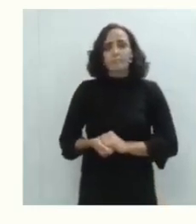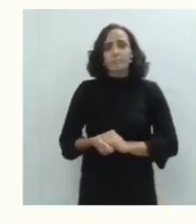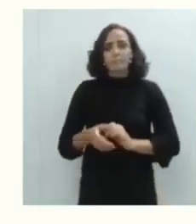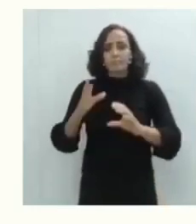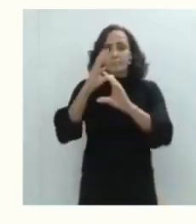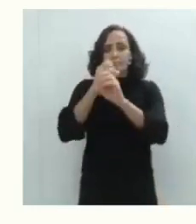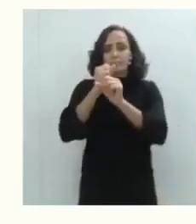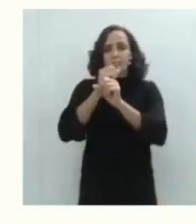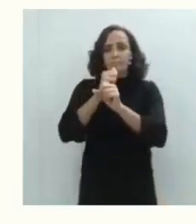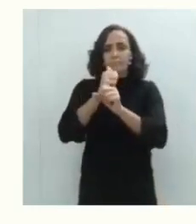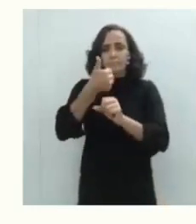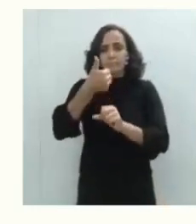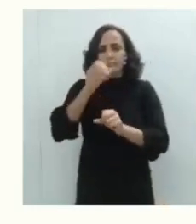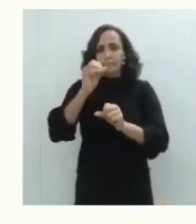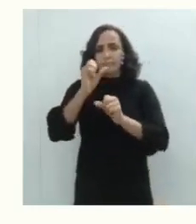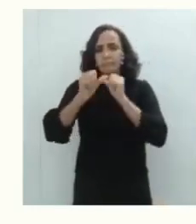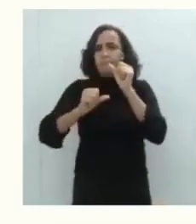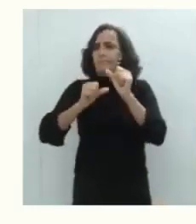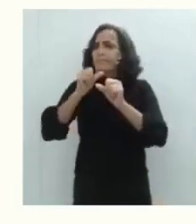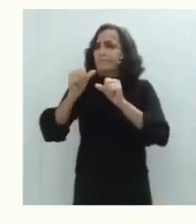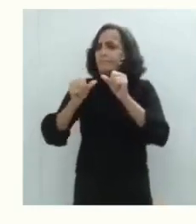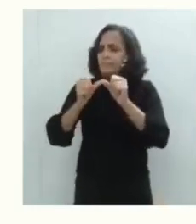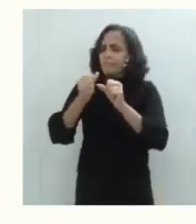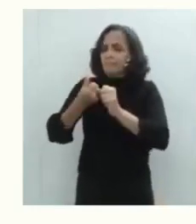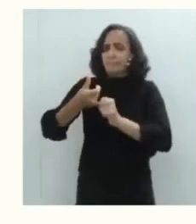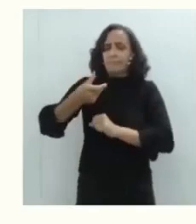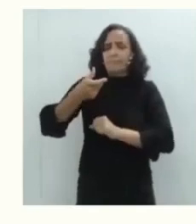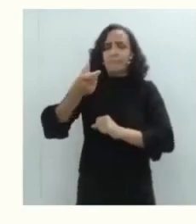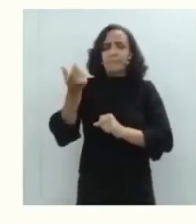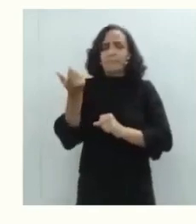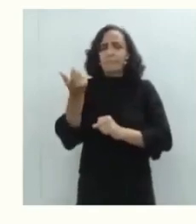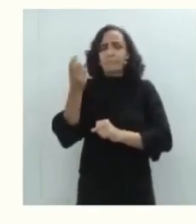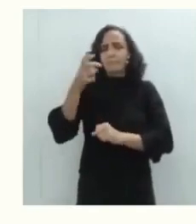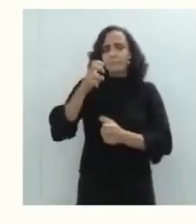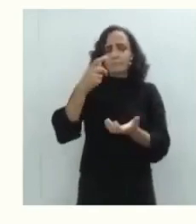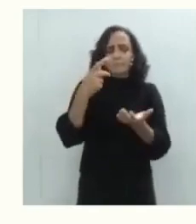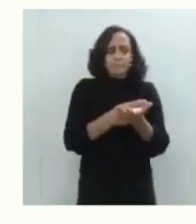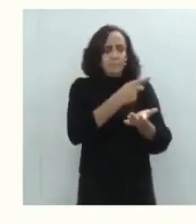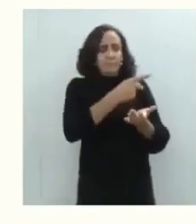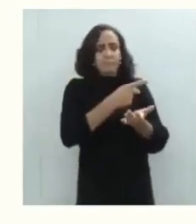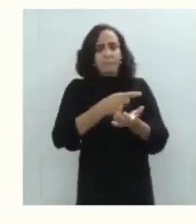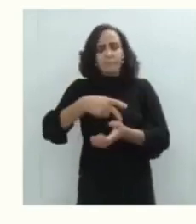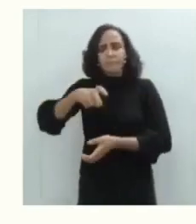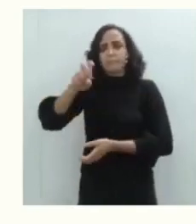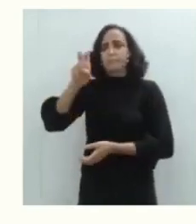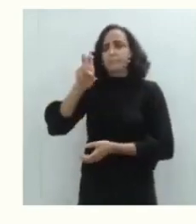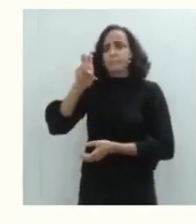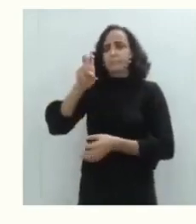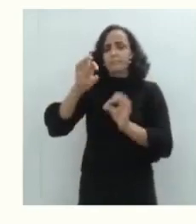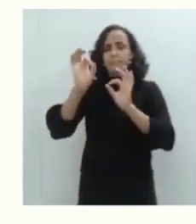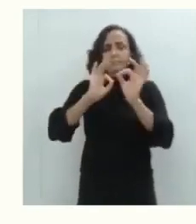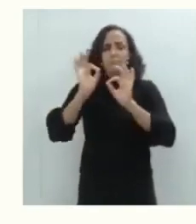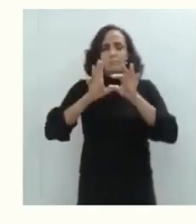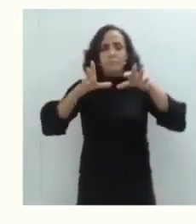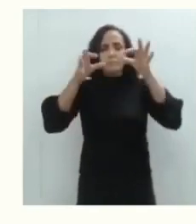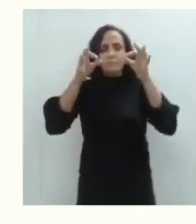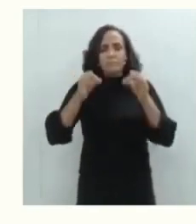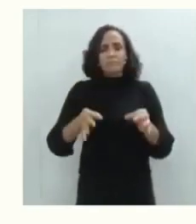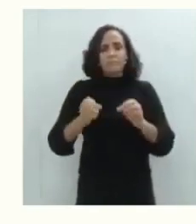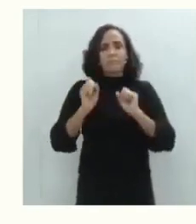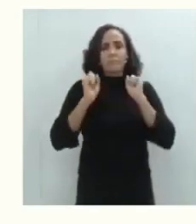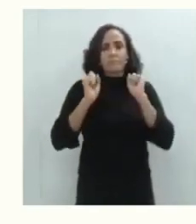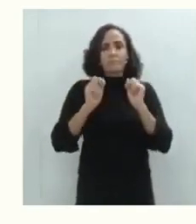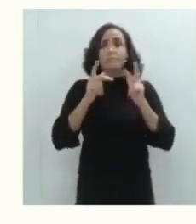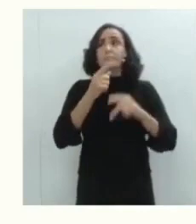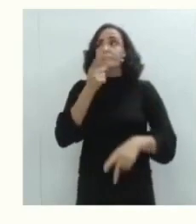5. Supor que o professor errou, precisa corrigir a nota. Dados atualizados. Olha o que